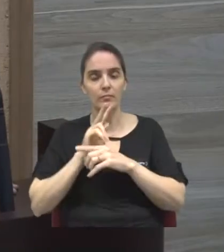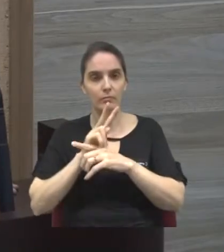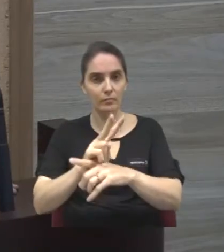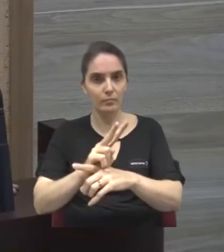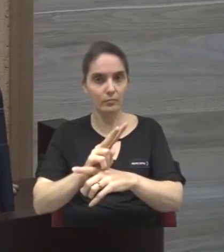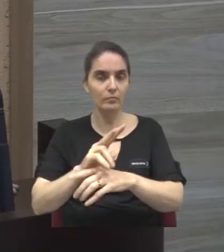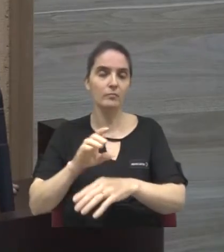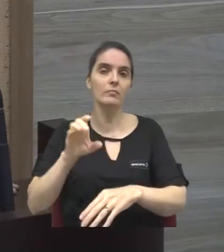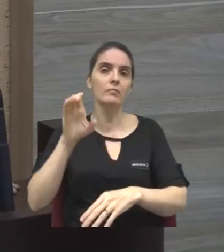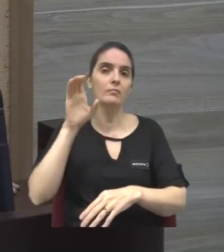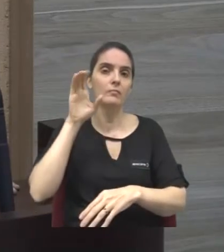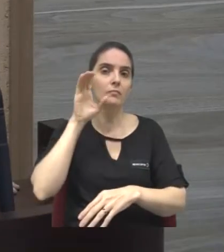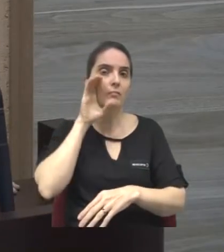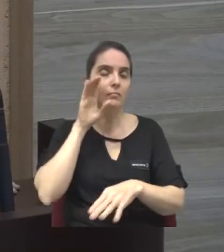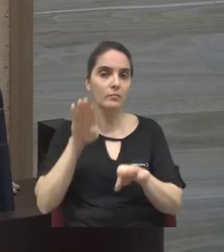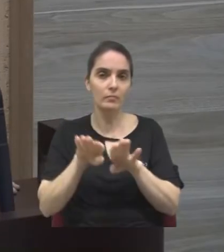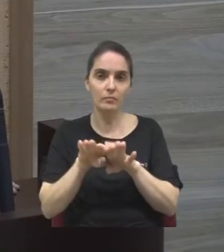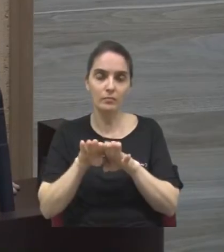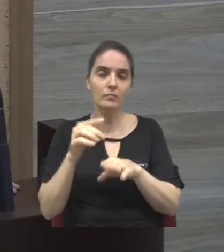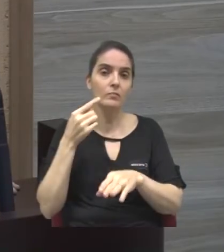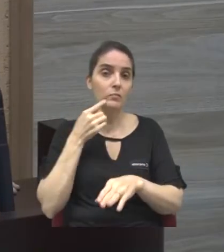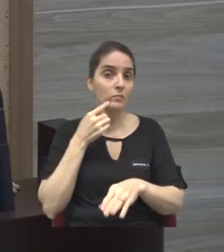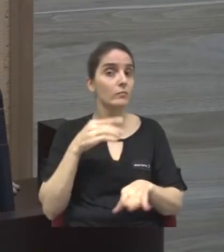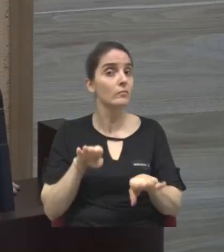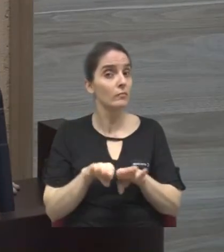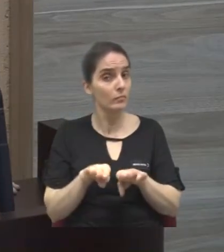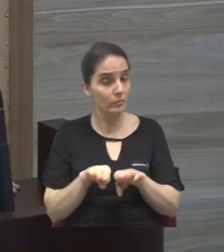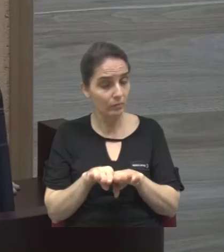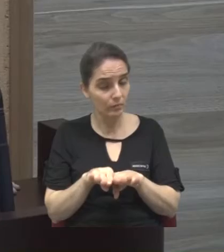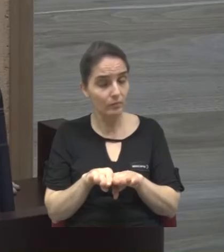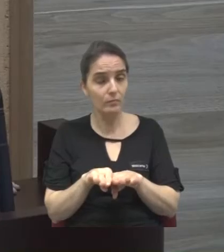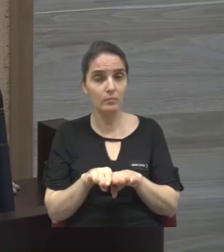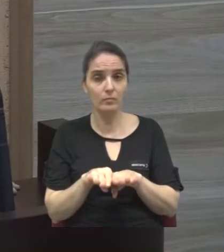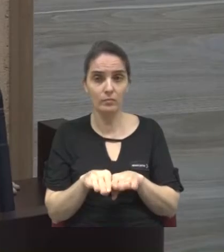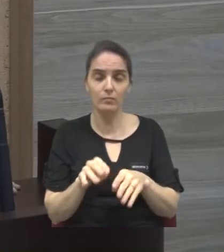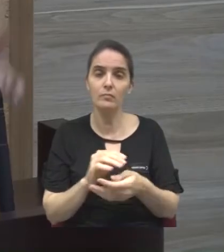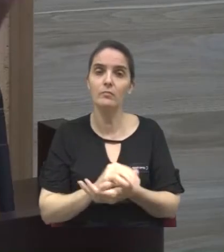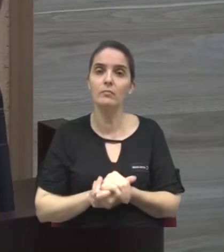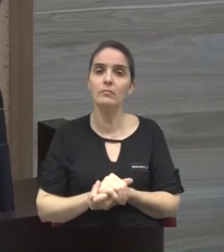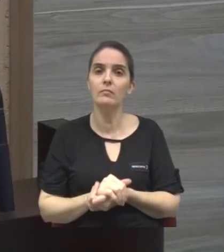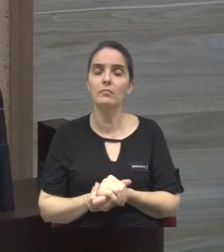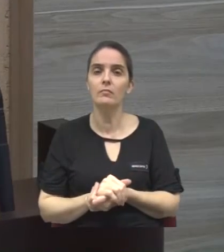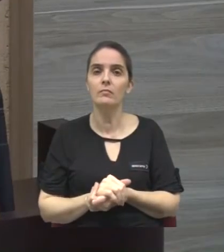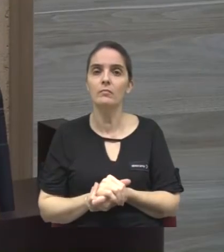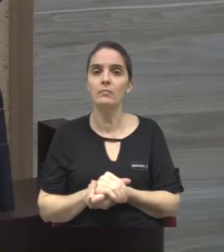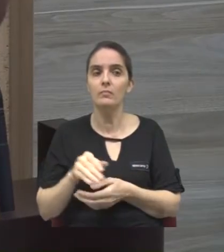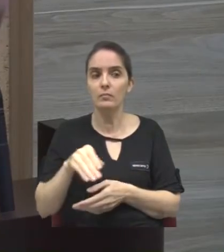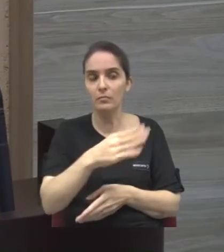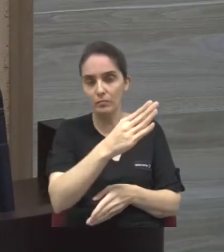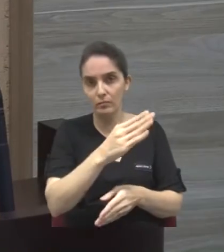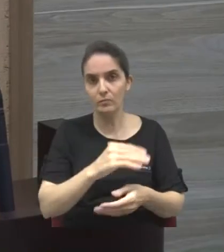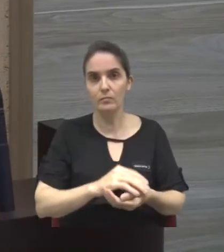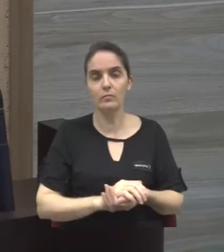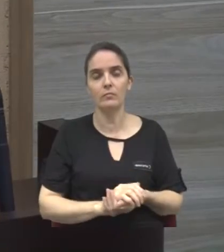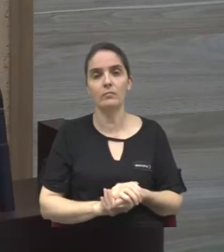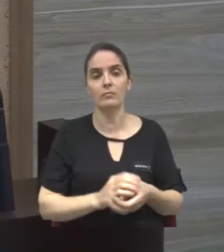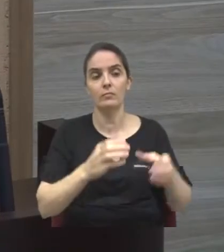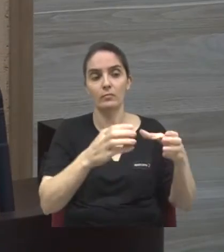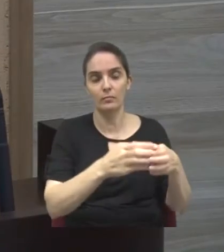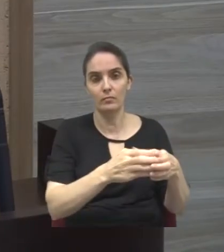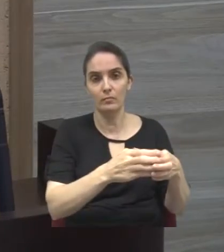Cleiton, que também foram levados à corregedoria pela primeira vez